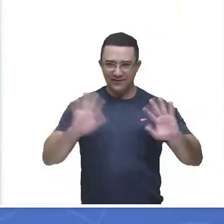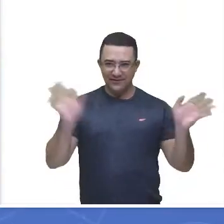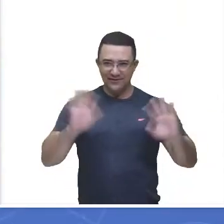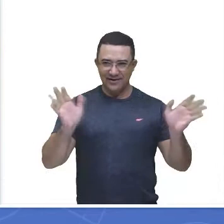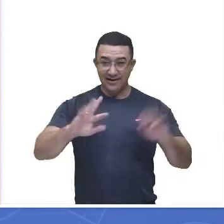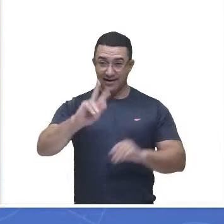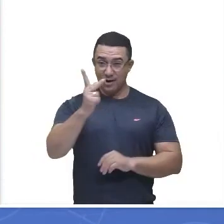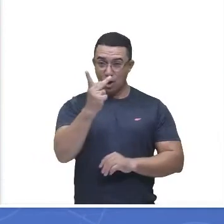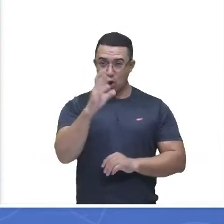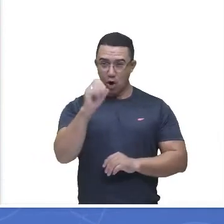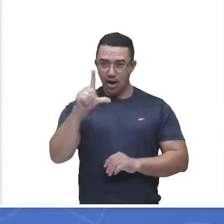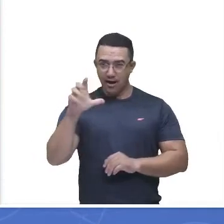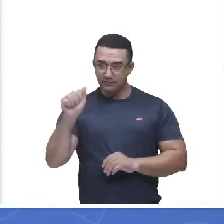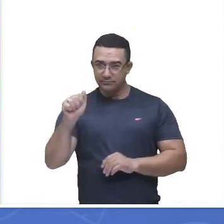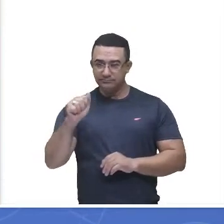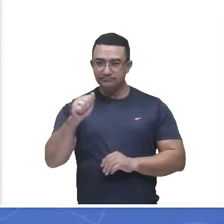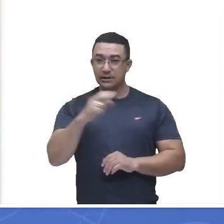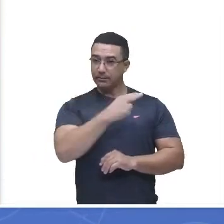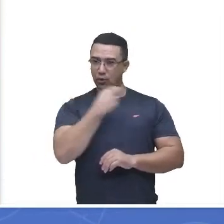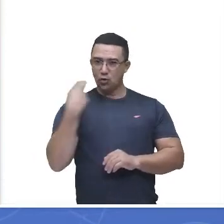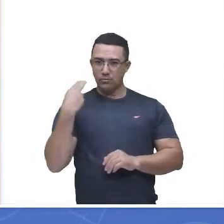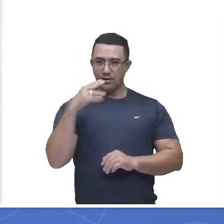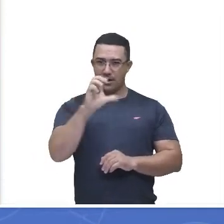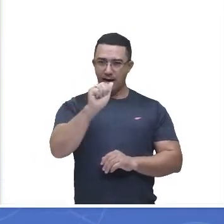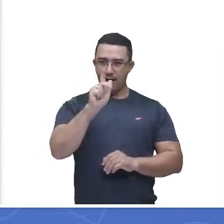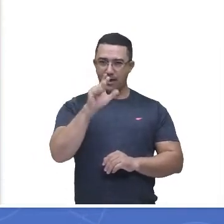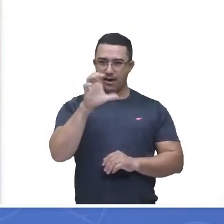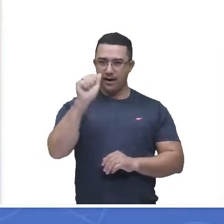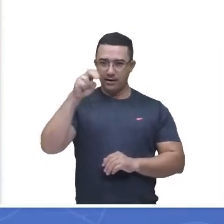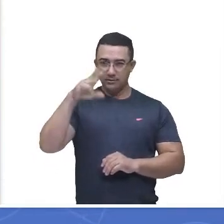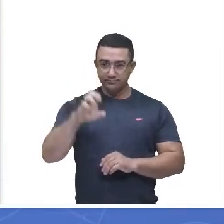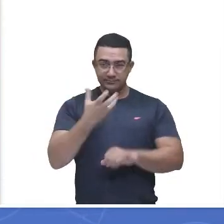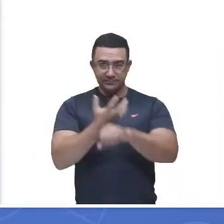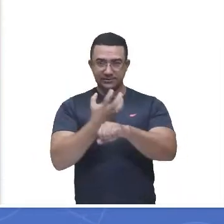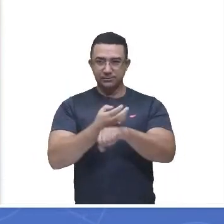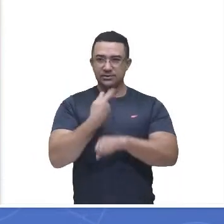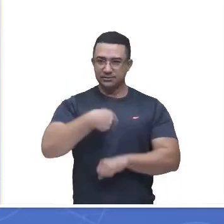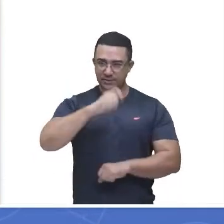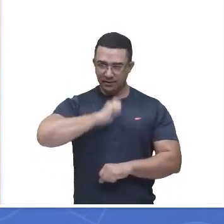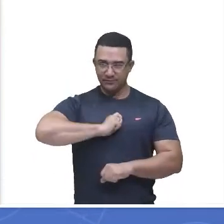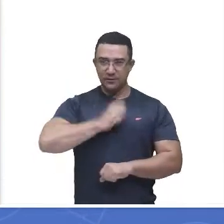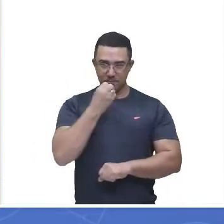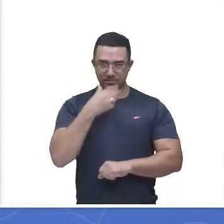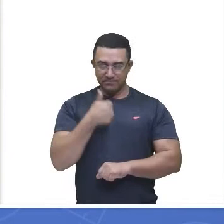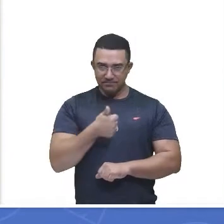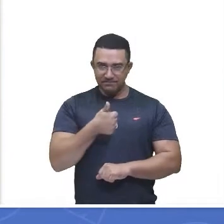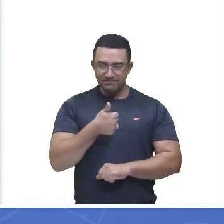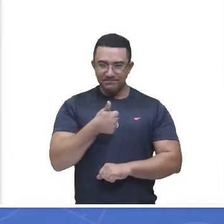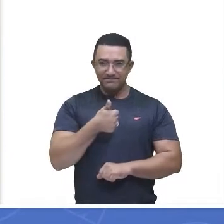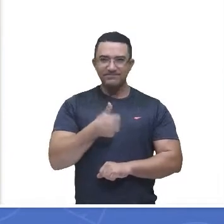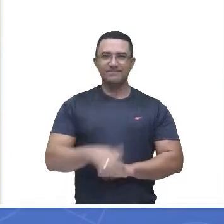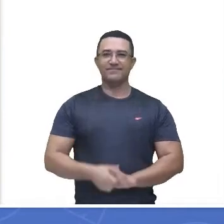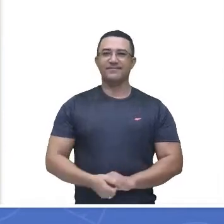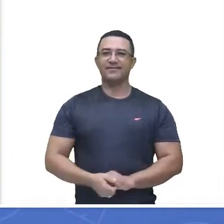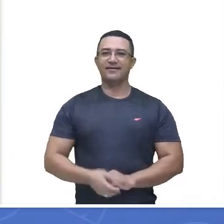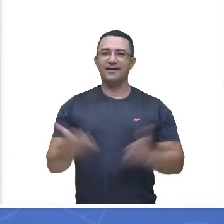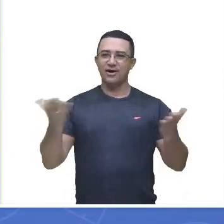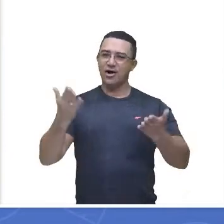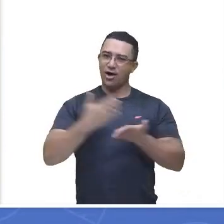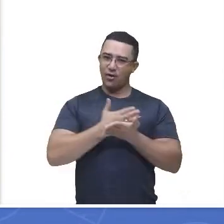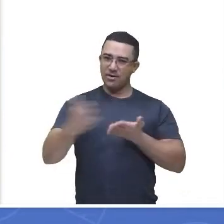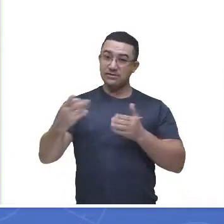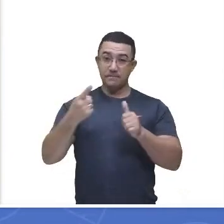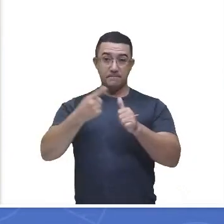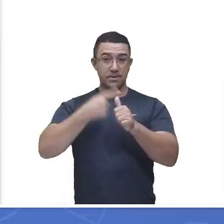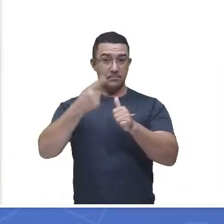olá, meu nome é Ariane, eu sou professora de língua espanhola, tudo bem? Nós vamos agora iniciar nossa primeira aula